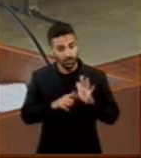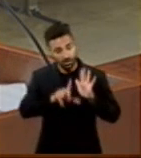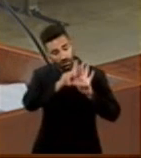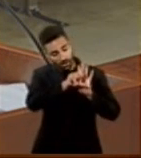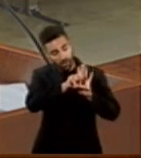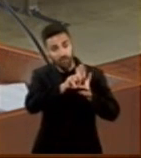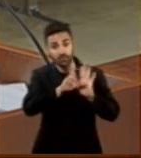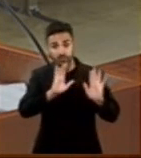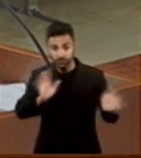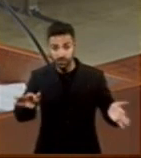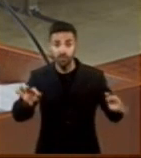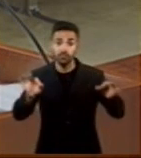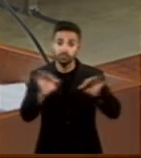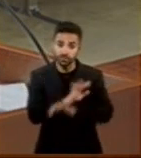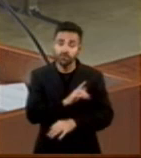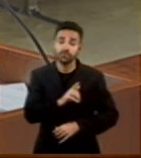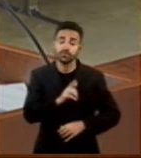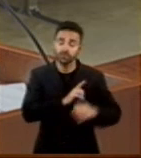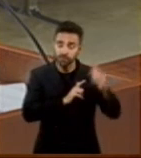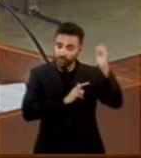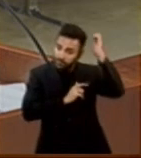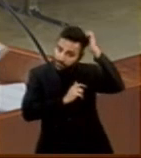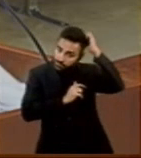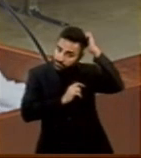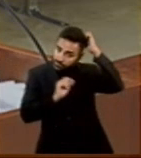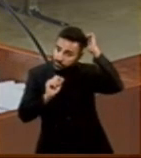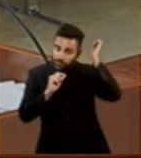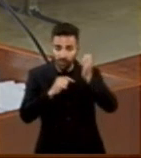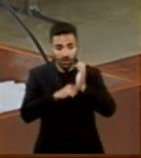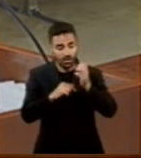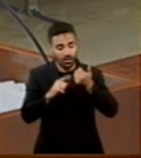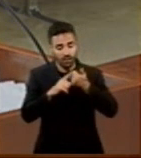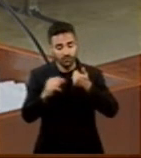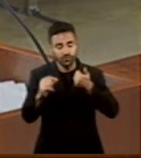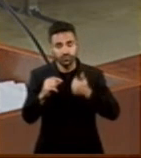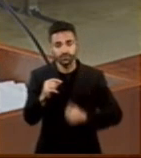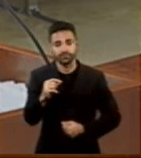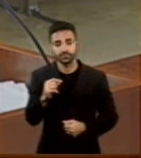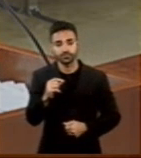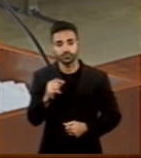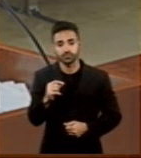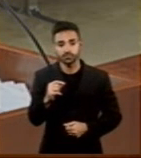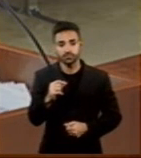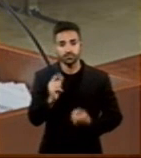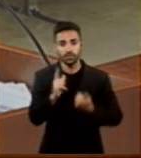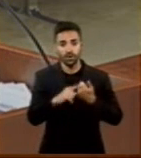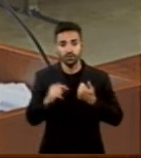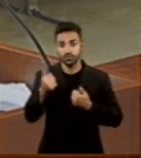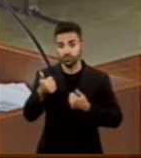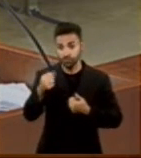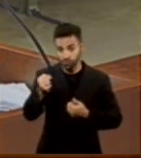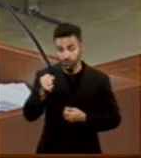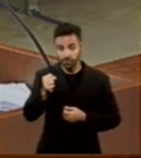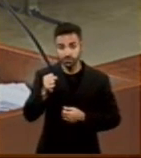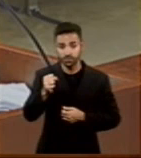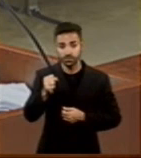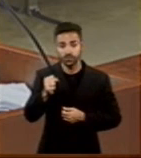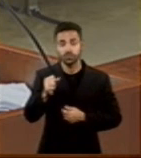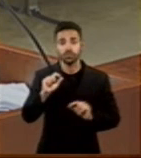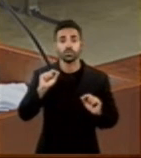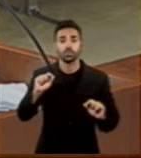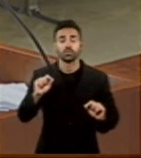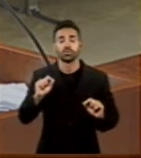lei define, né, a lei dispõe no seu artigo no seu artigo 18, né, que